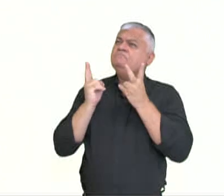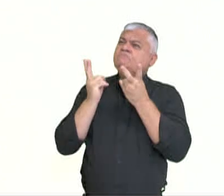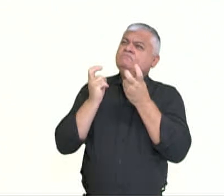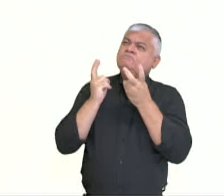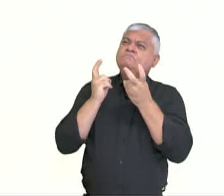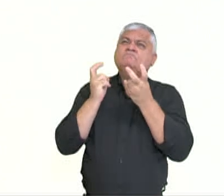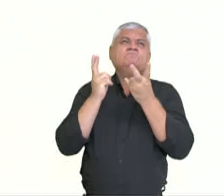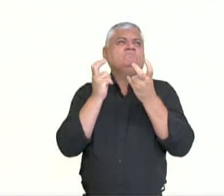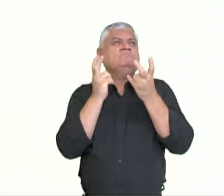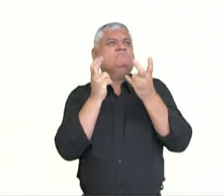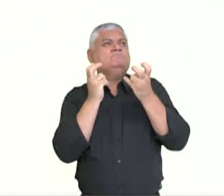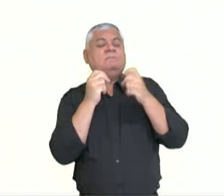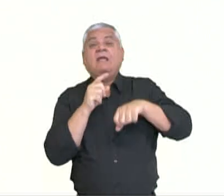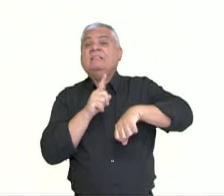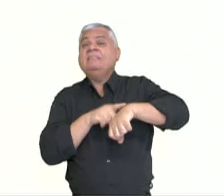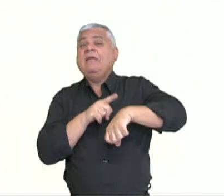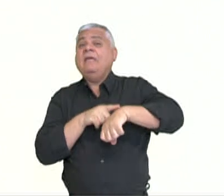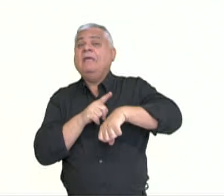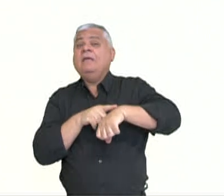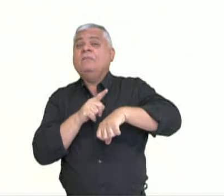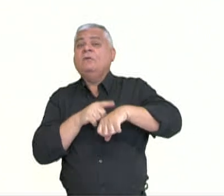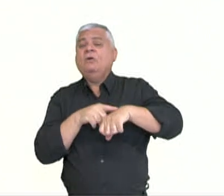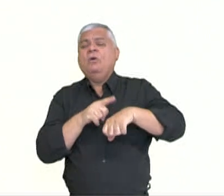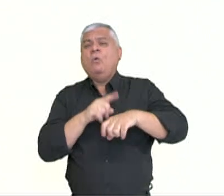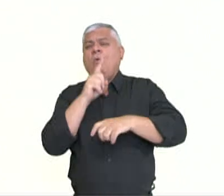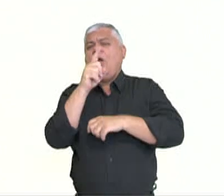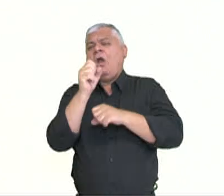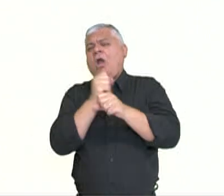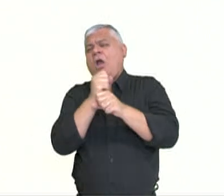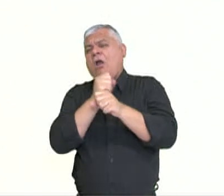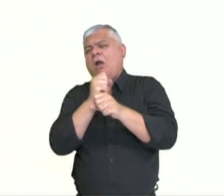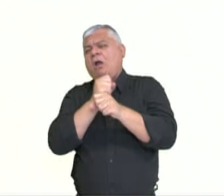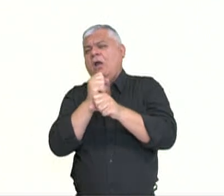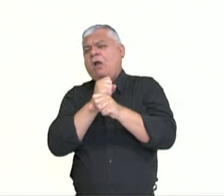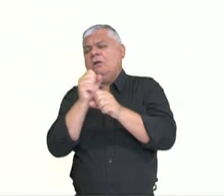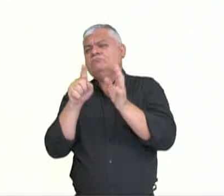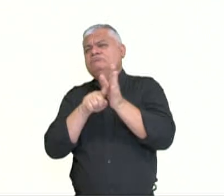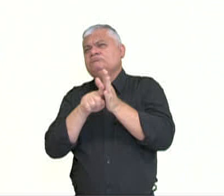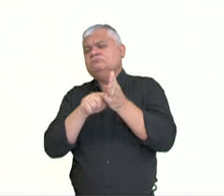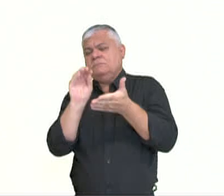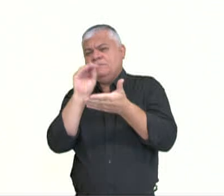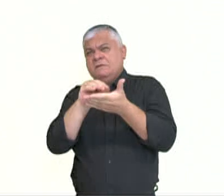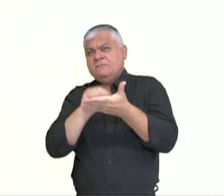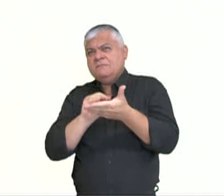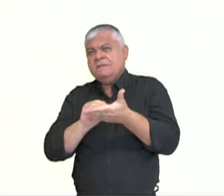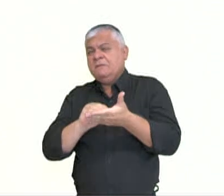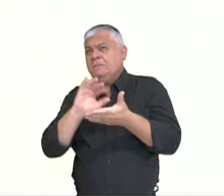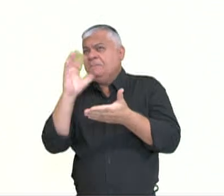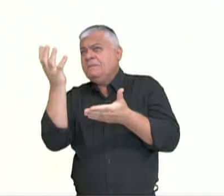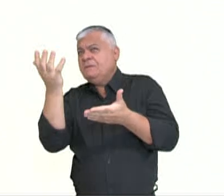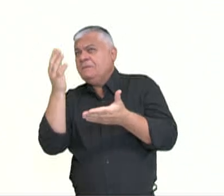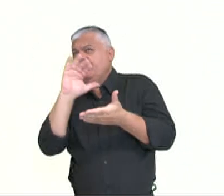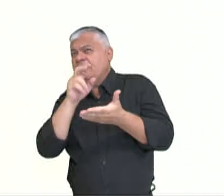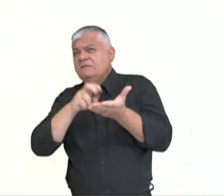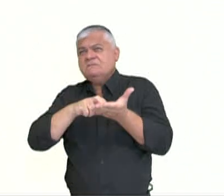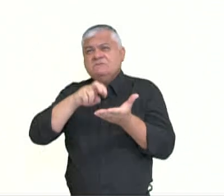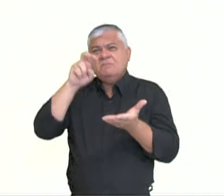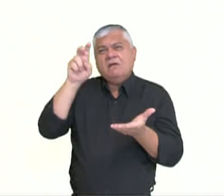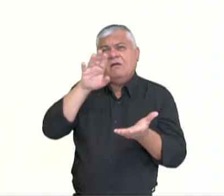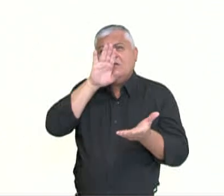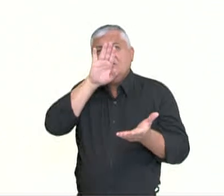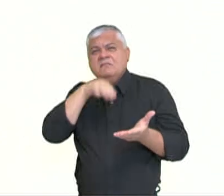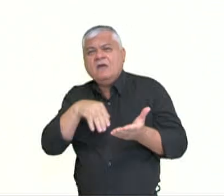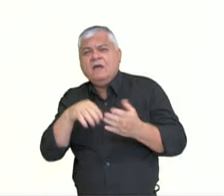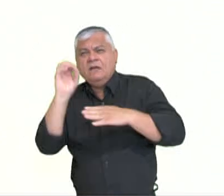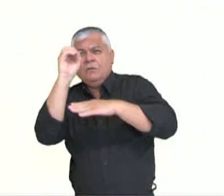tempo atmosférico durante longos anos e aí registrar características que se repetem em